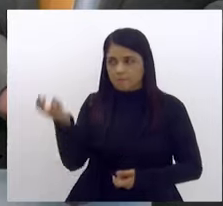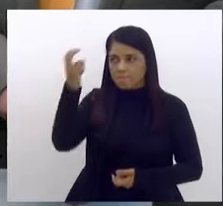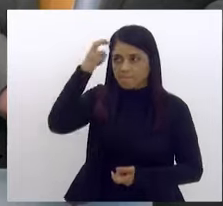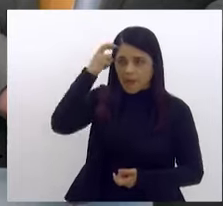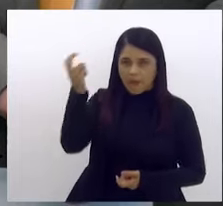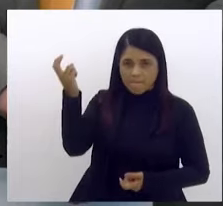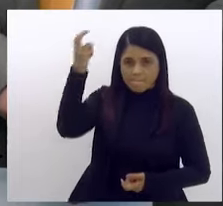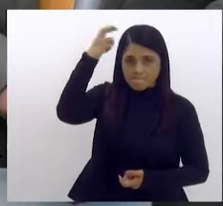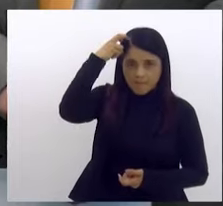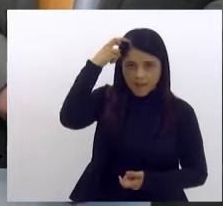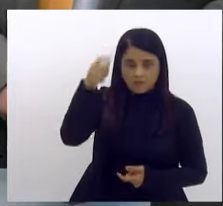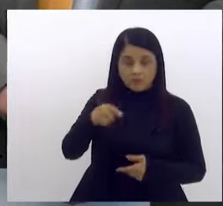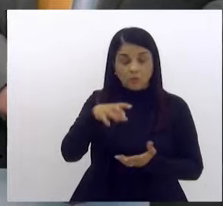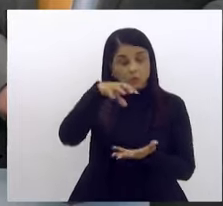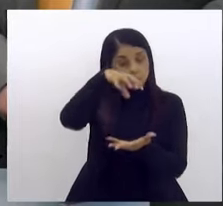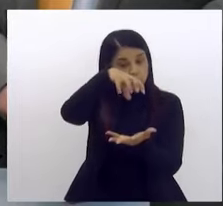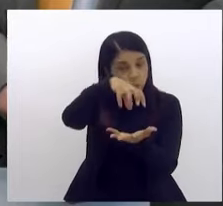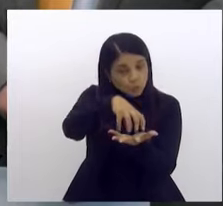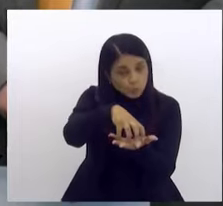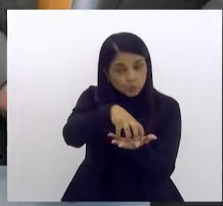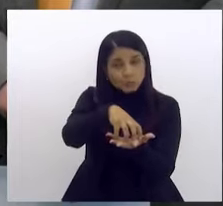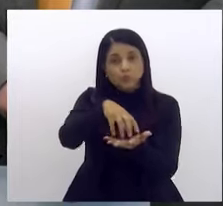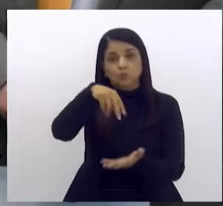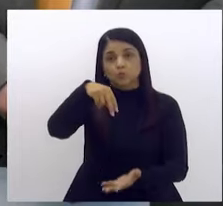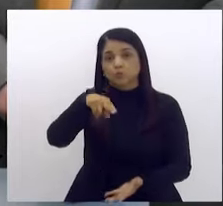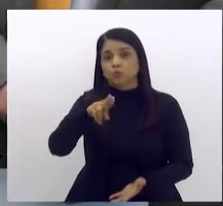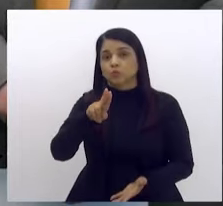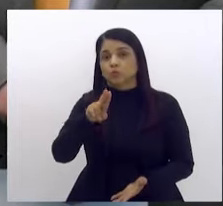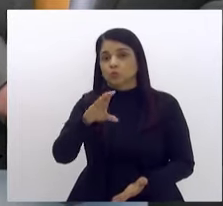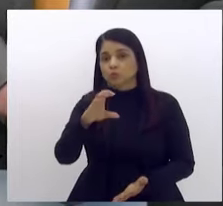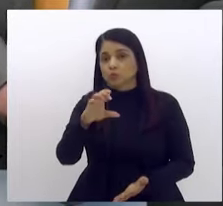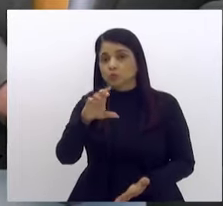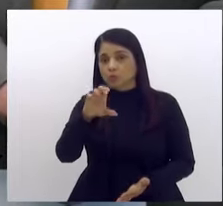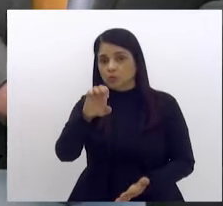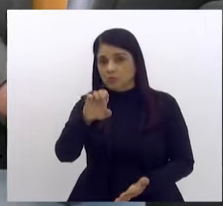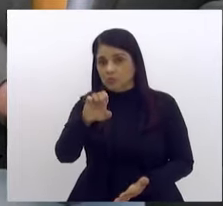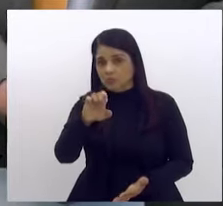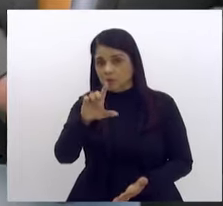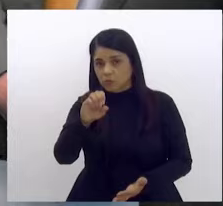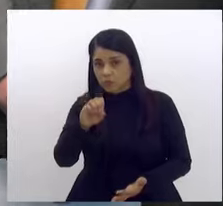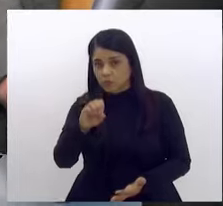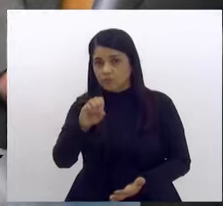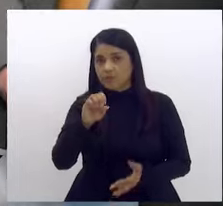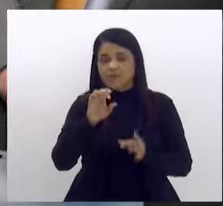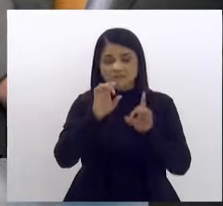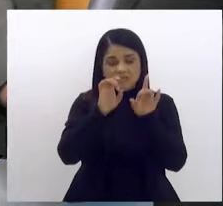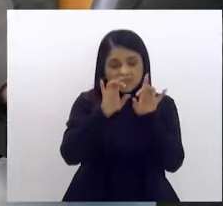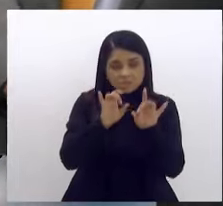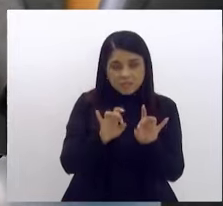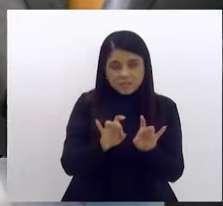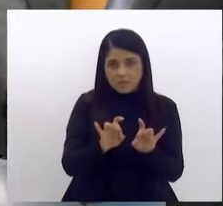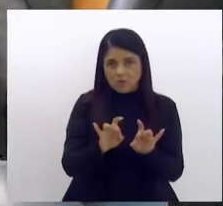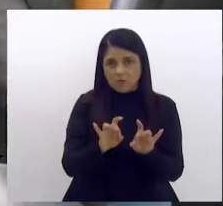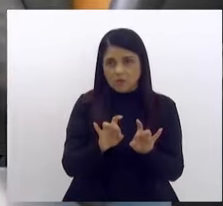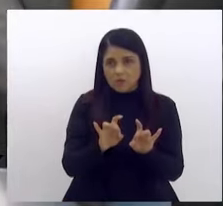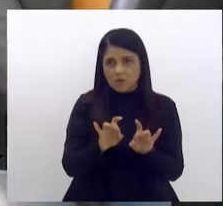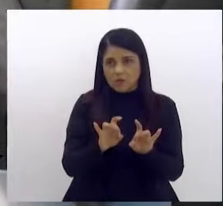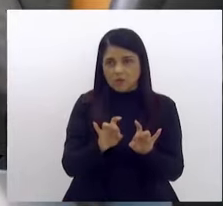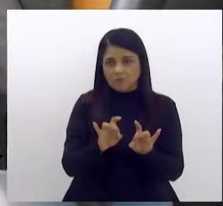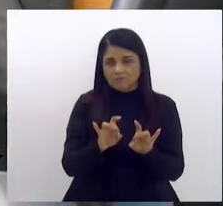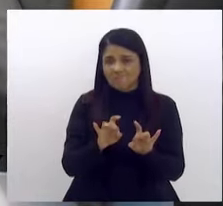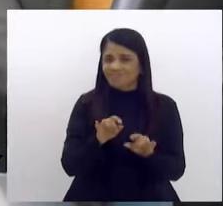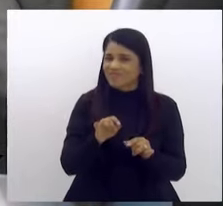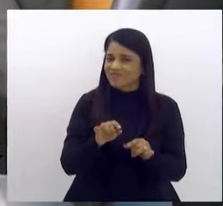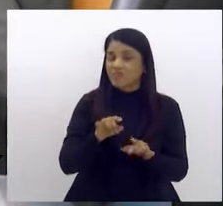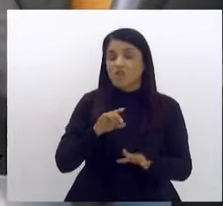em núcleo especial. E núcleo especial é o quê? Um núcleo muito importante? Não tem muito. Na verdade, é núcleo